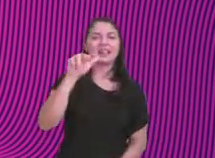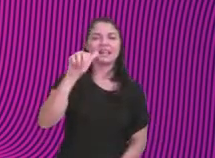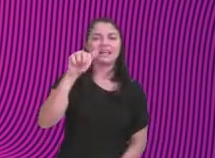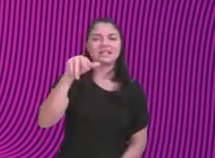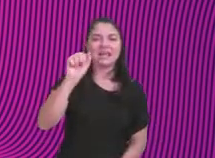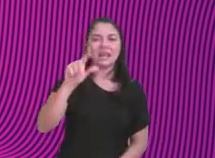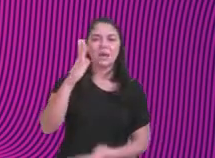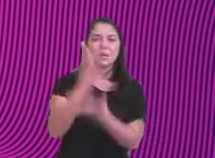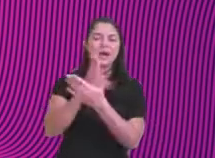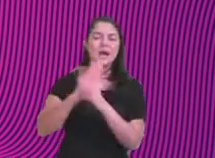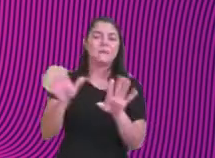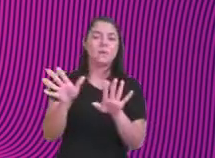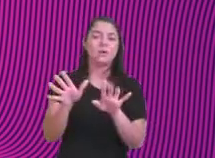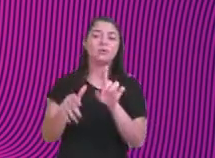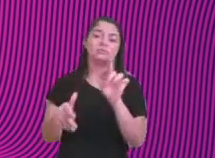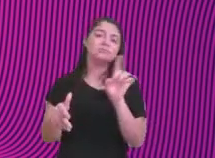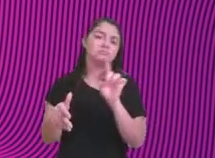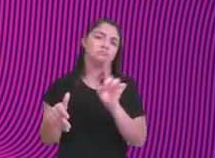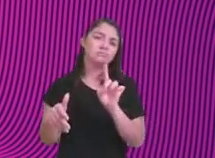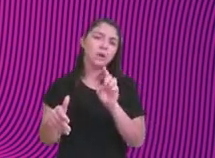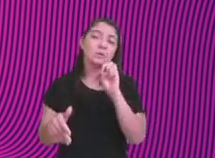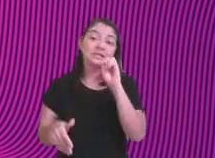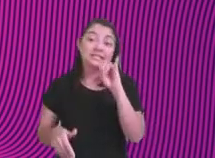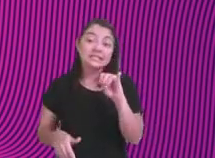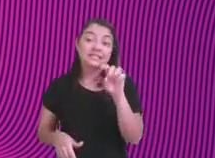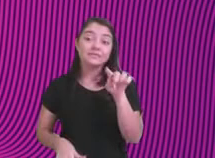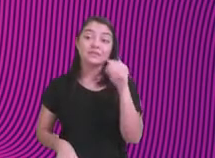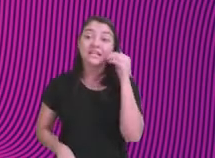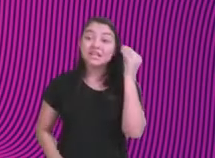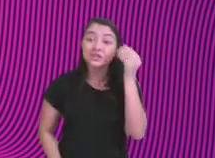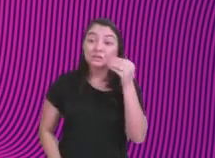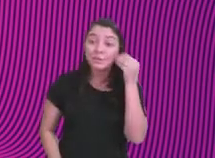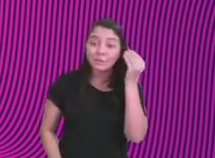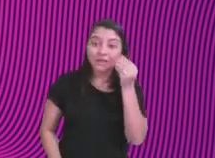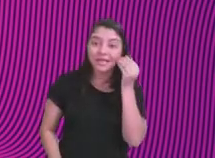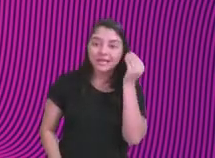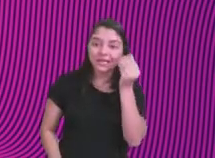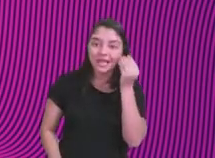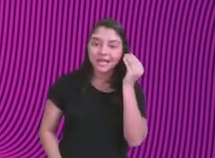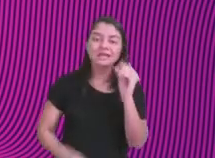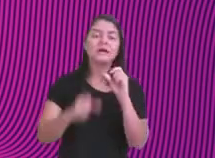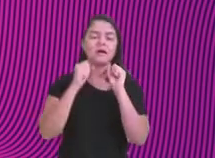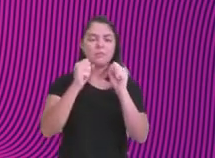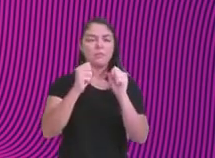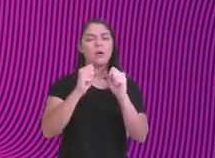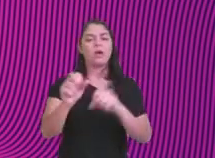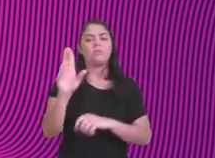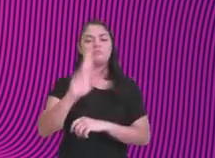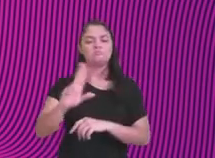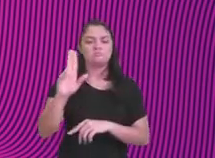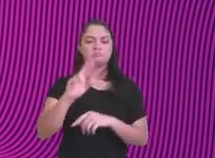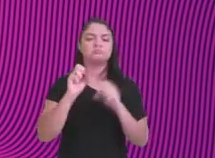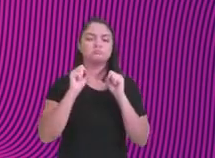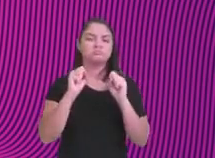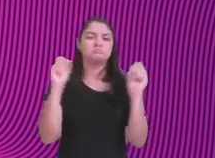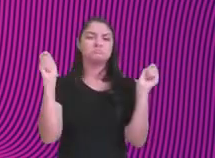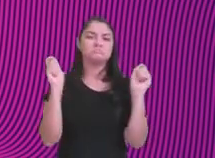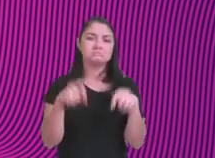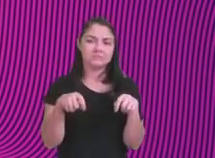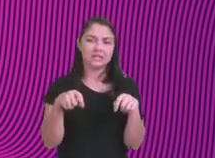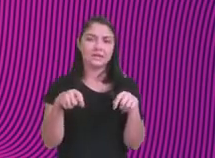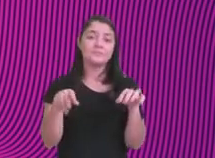experiência, eu acho que é possível você executar. Acho que as questões das recidivas locais estavam provavelmente relacionadas a uma bolsa